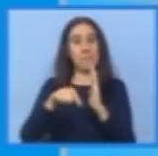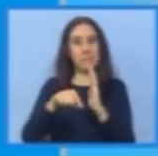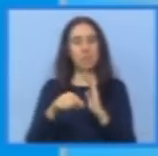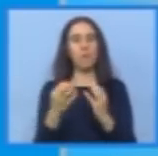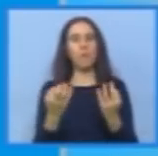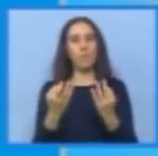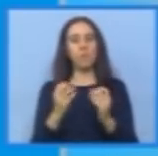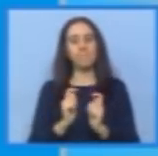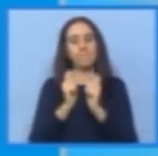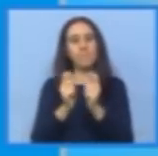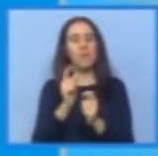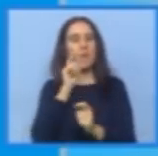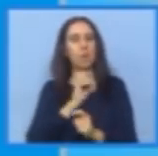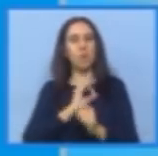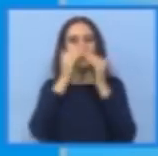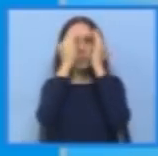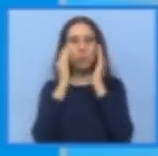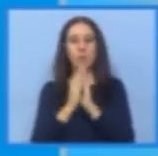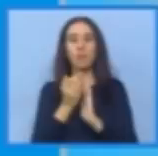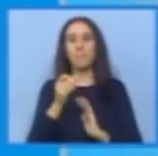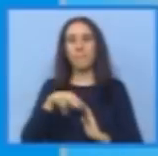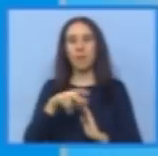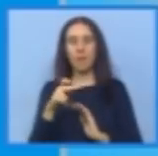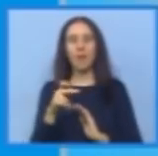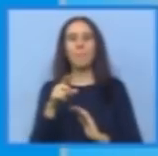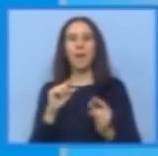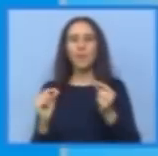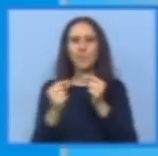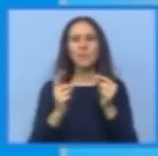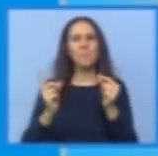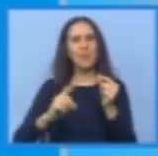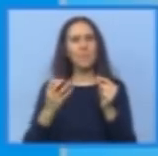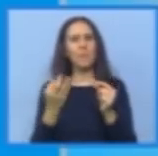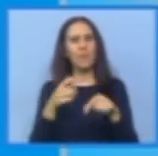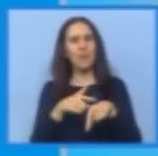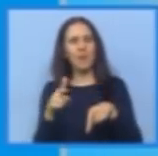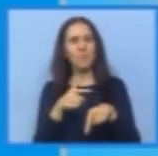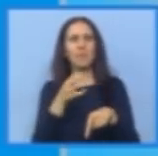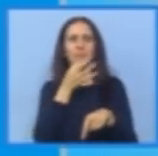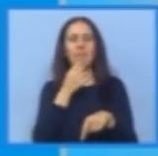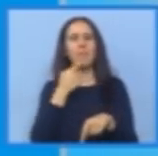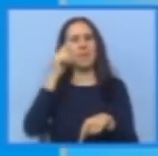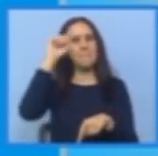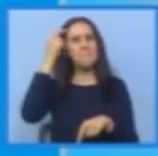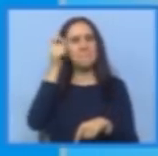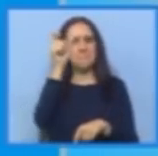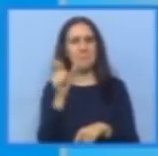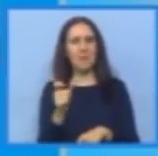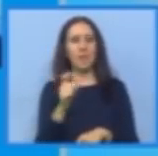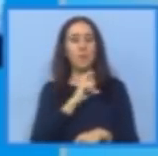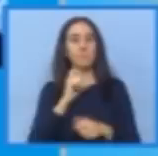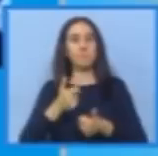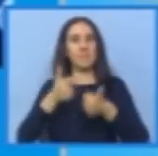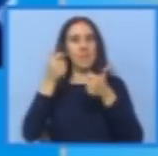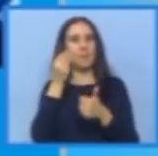ficou com o oráculo de Nossa Senhora da Pena, depois até de algumas discussões que houve na altura. Quem fala muito bem disso é o diácono, que é